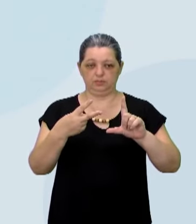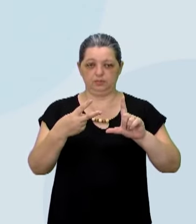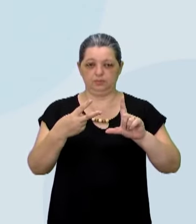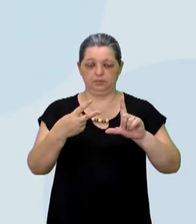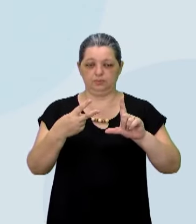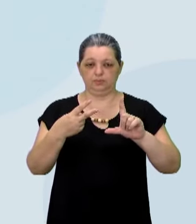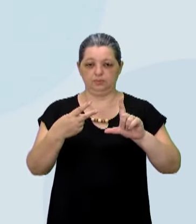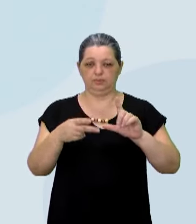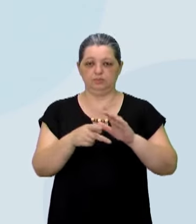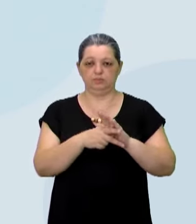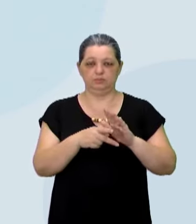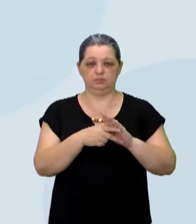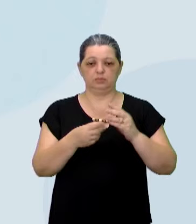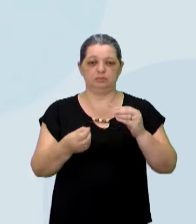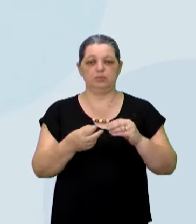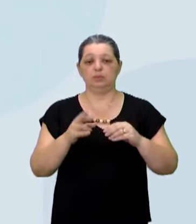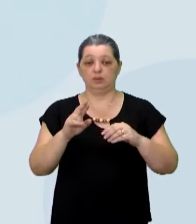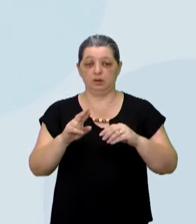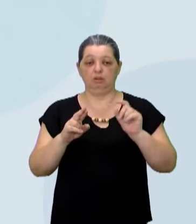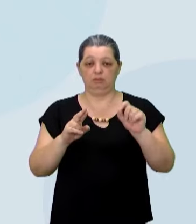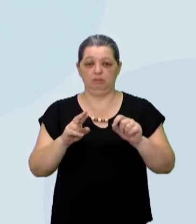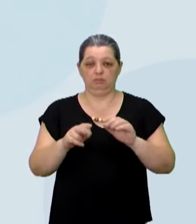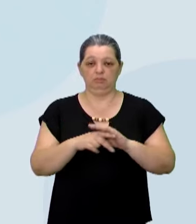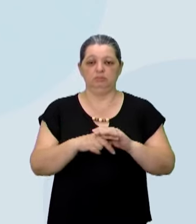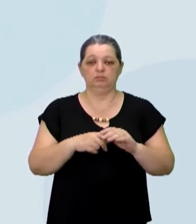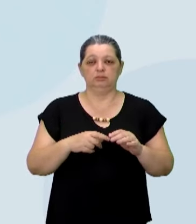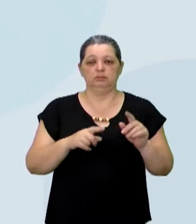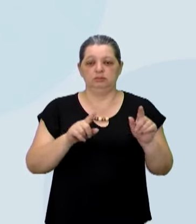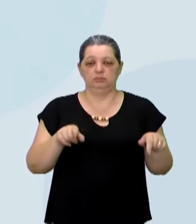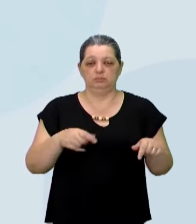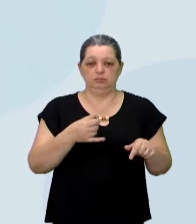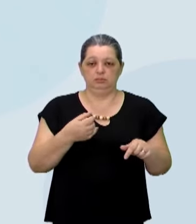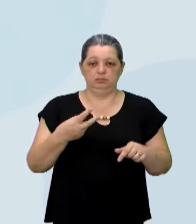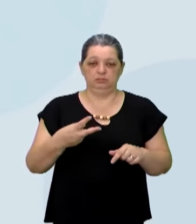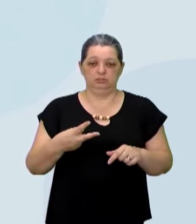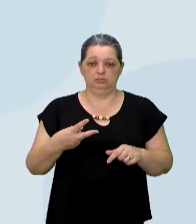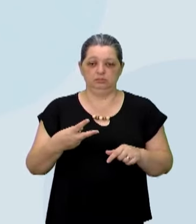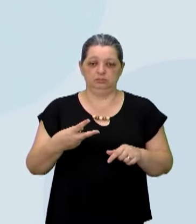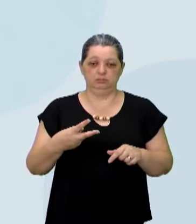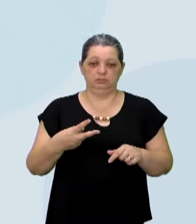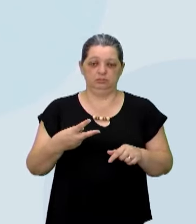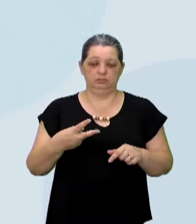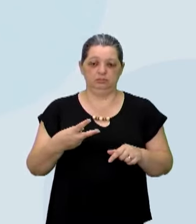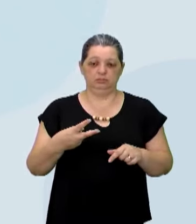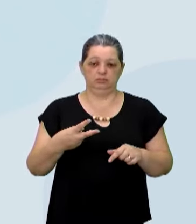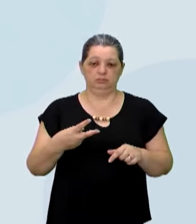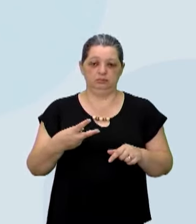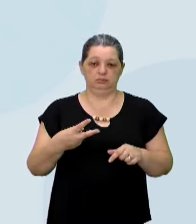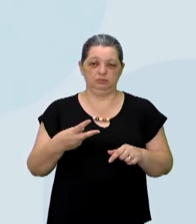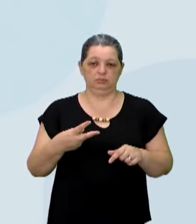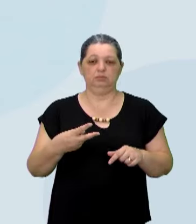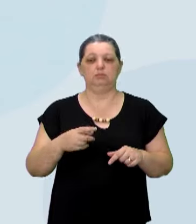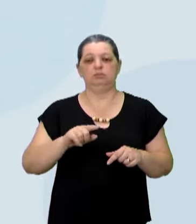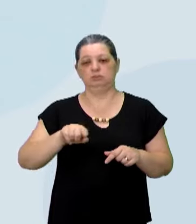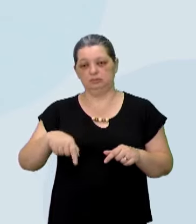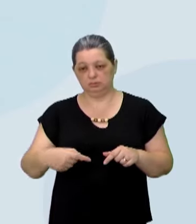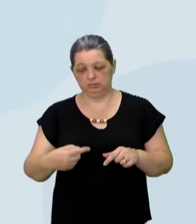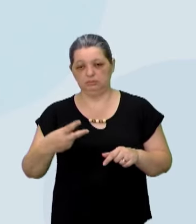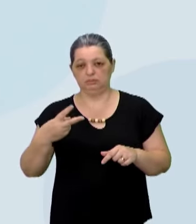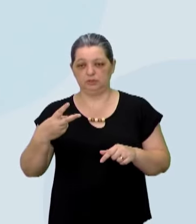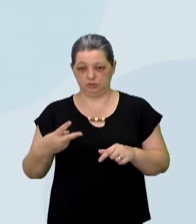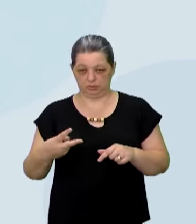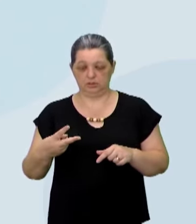o par ordenado aí do R, no caso seria menos 2, né? E 2. O R está no menos 2 da ordenada e o